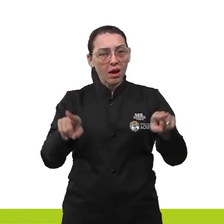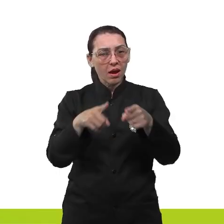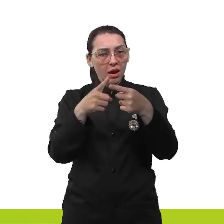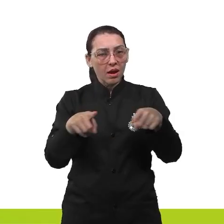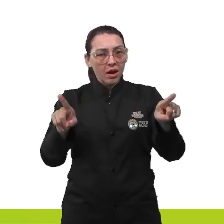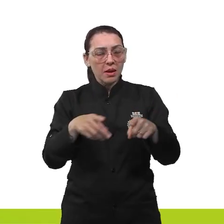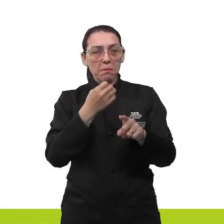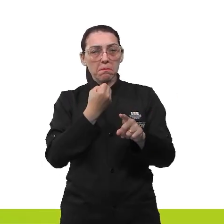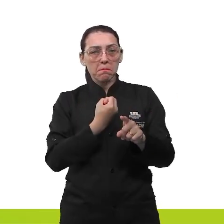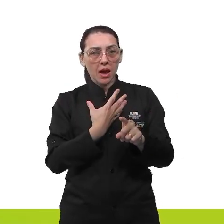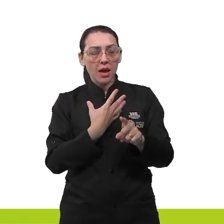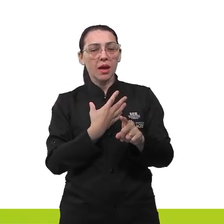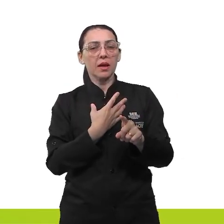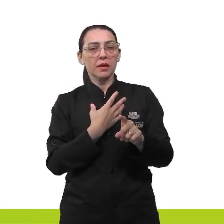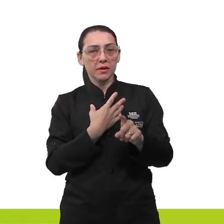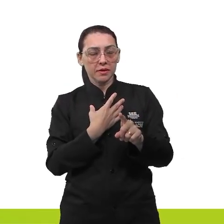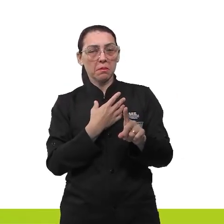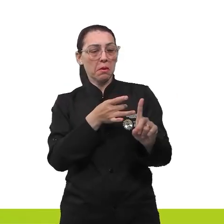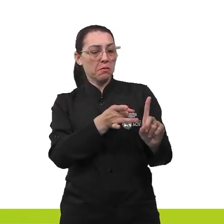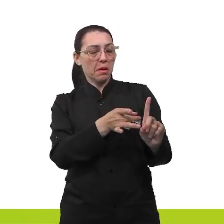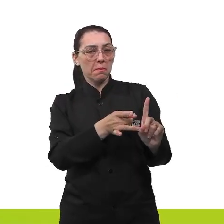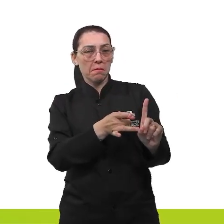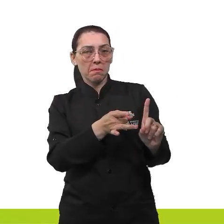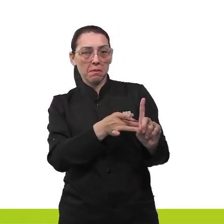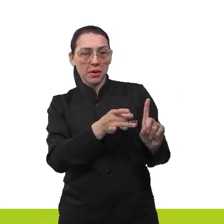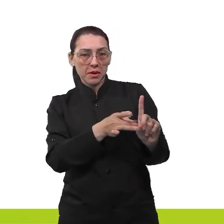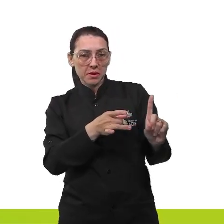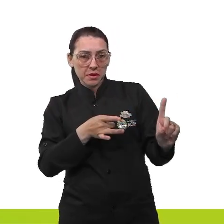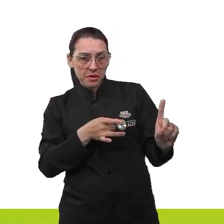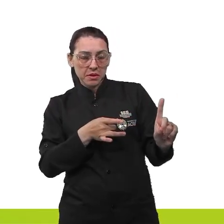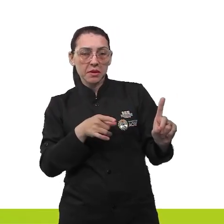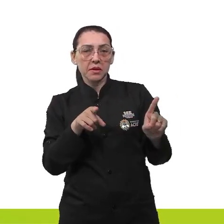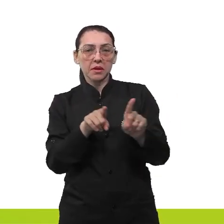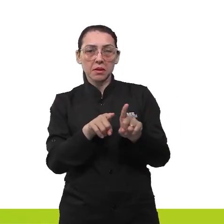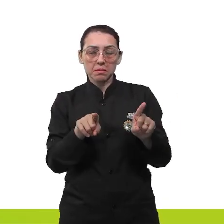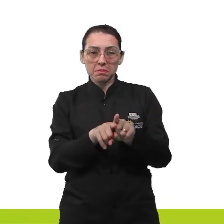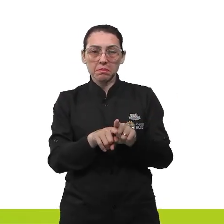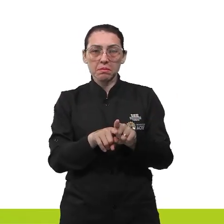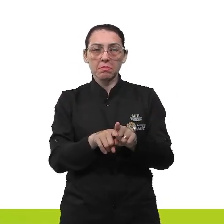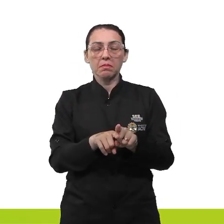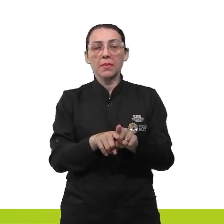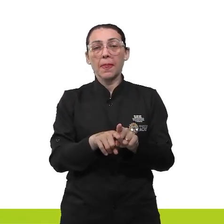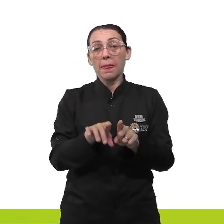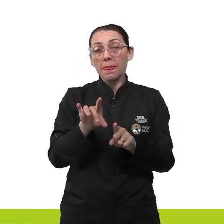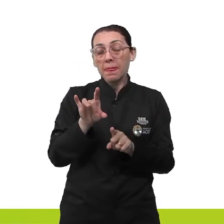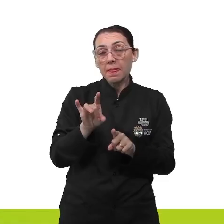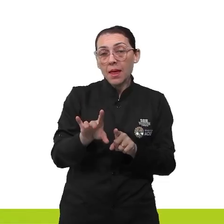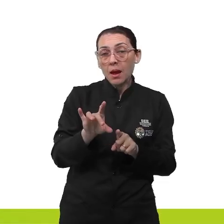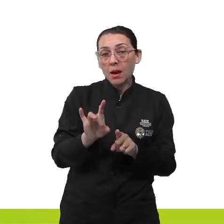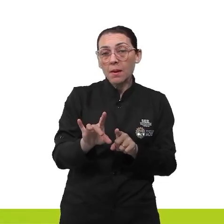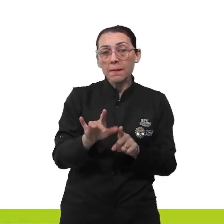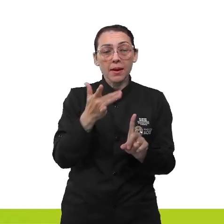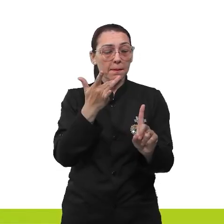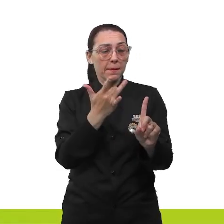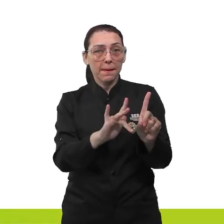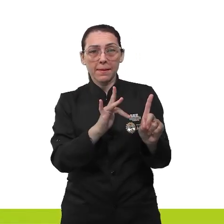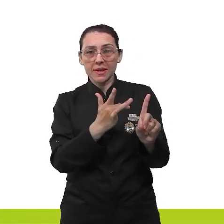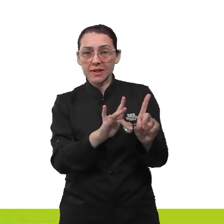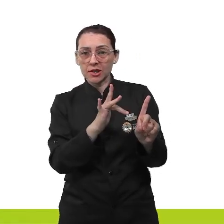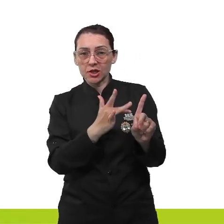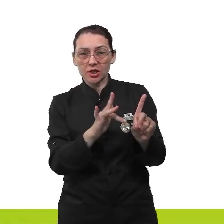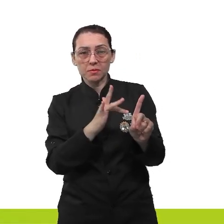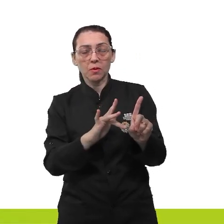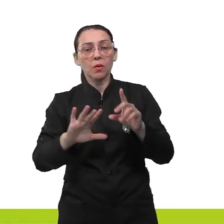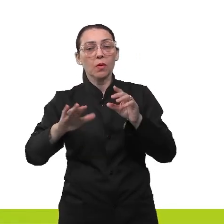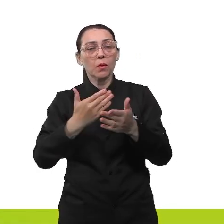do capacitismo, julgar a pessoa pela sua deficiência, ou seja, não por o que ela pode conseguir, né? Mas quando ela começou a